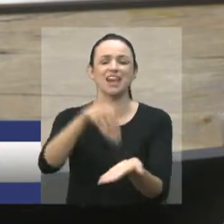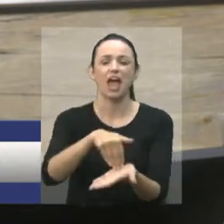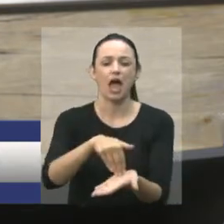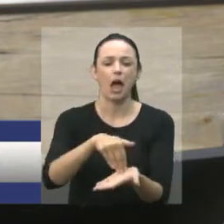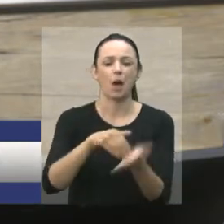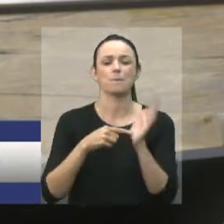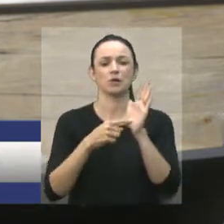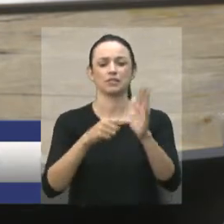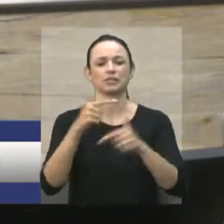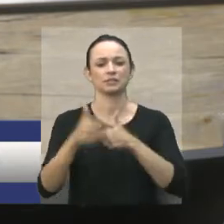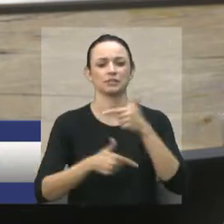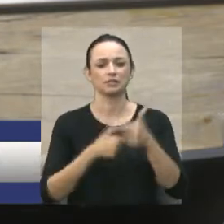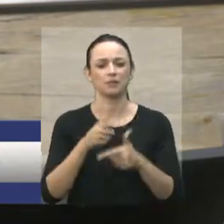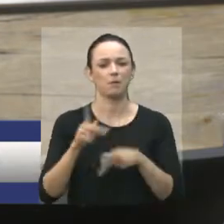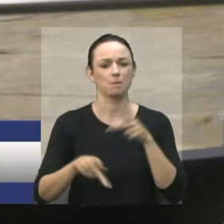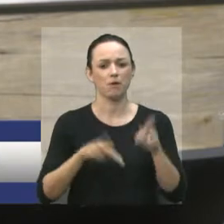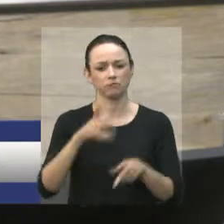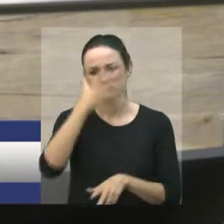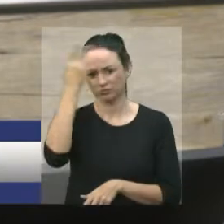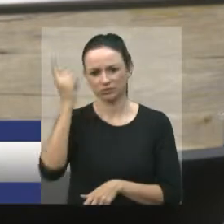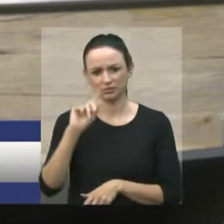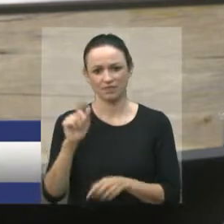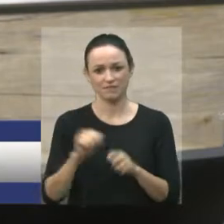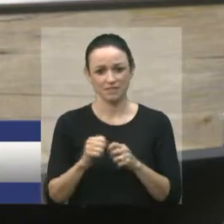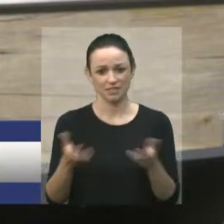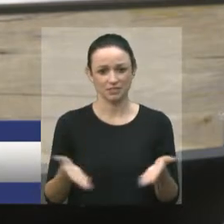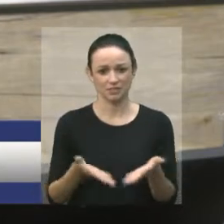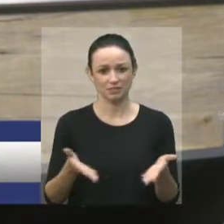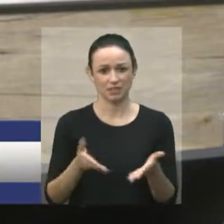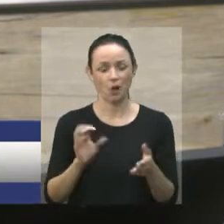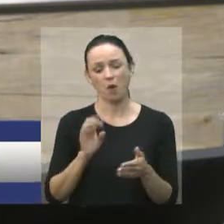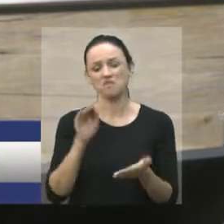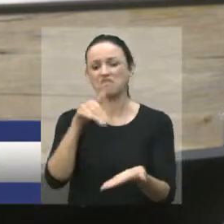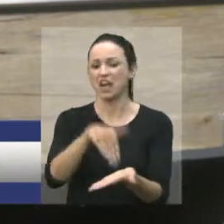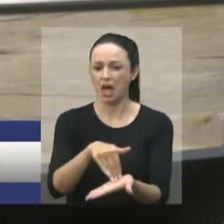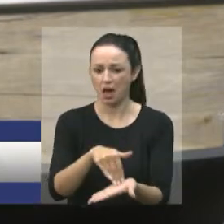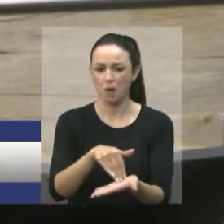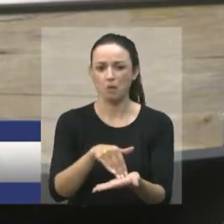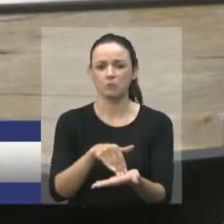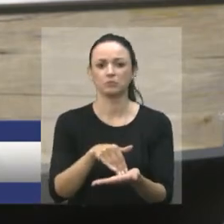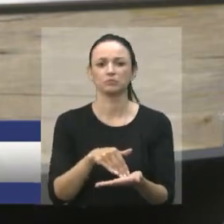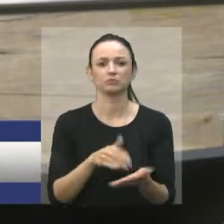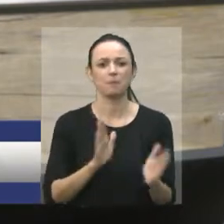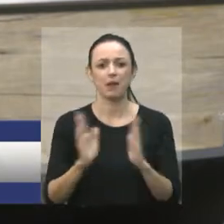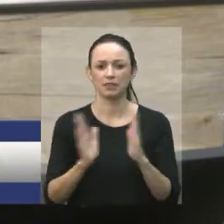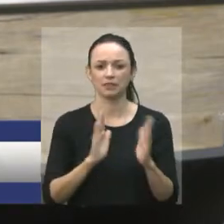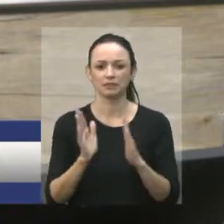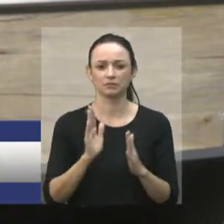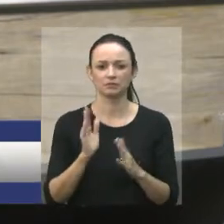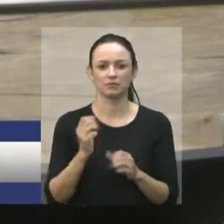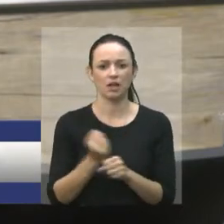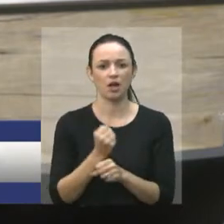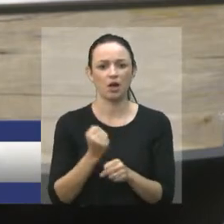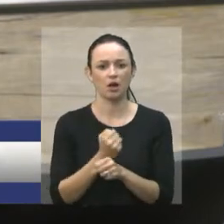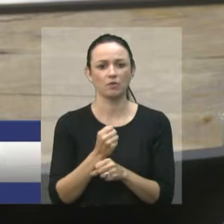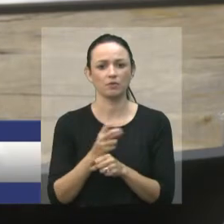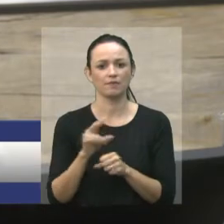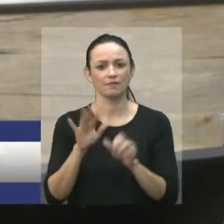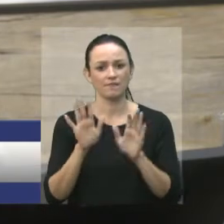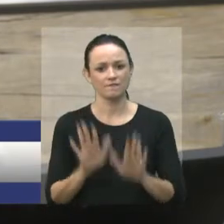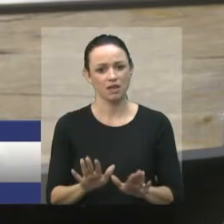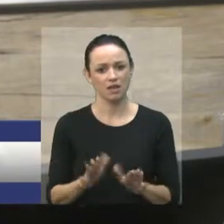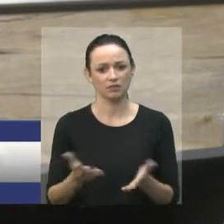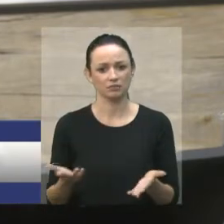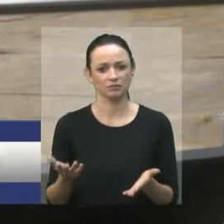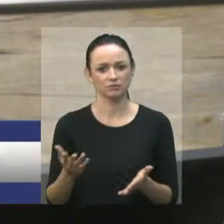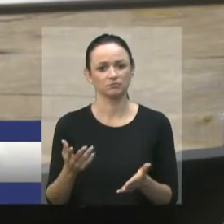serviço, mas o povo não esquece, se fizer agora no final, isso é uma opinião minha, se fizer agora no final do mandato, a obra vai ficar um legado